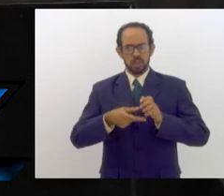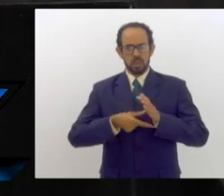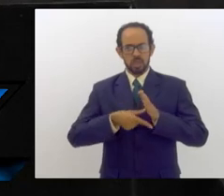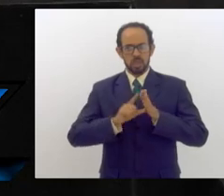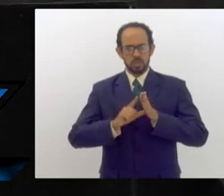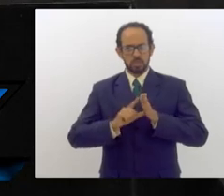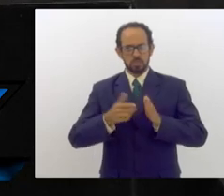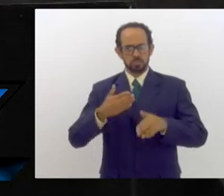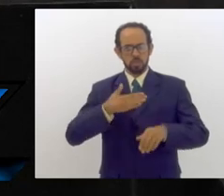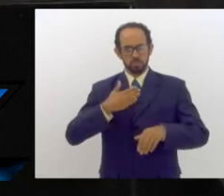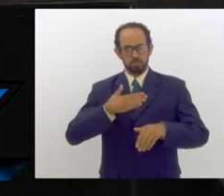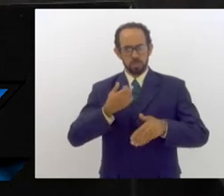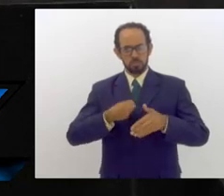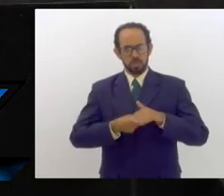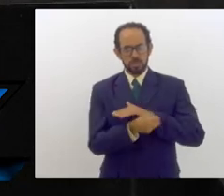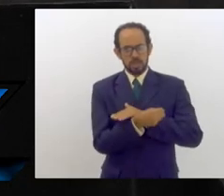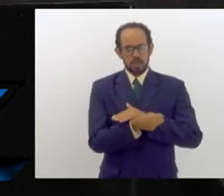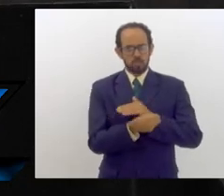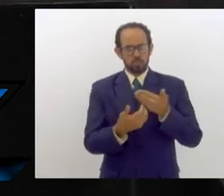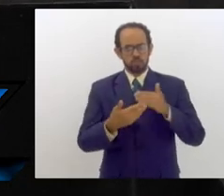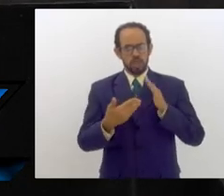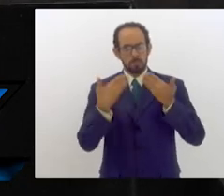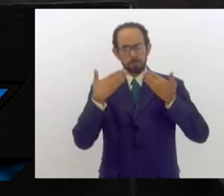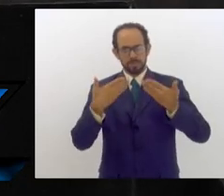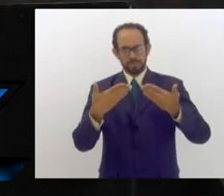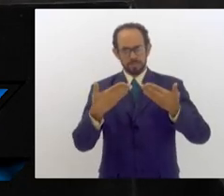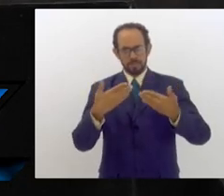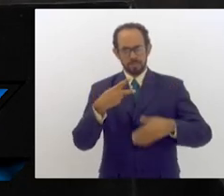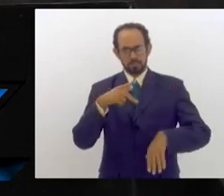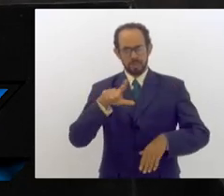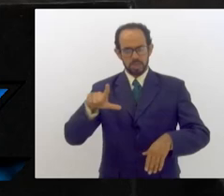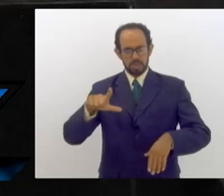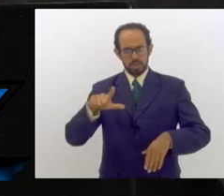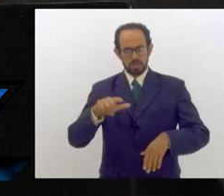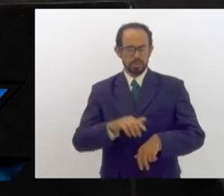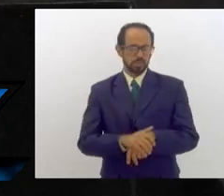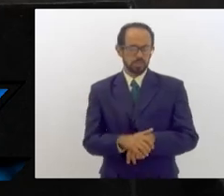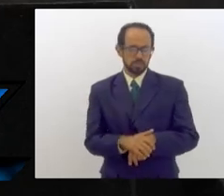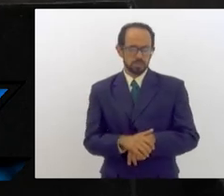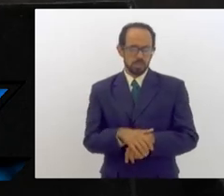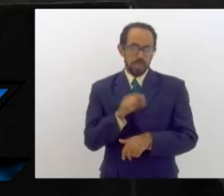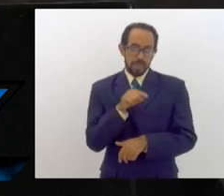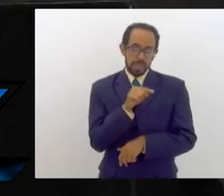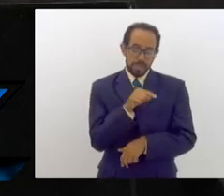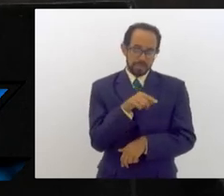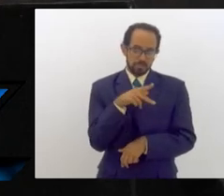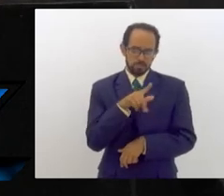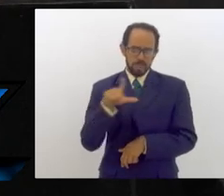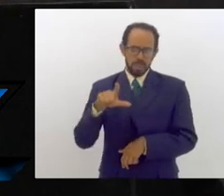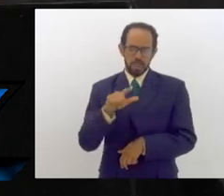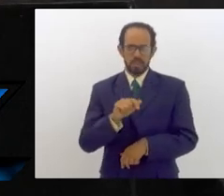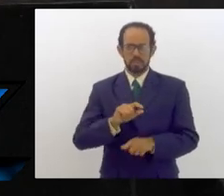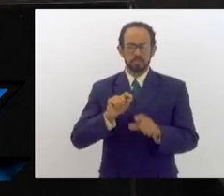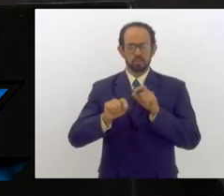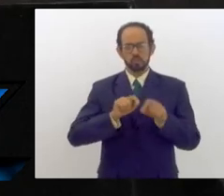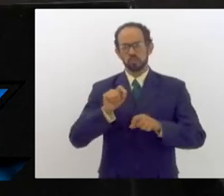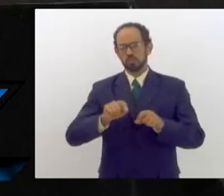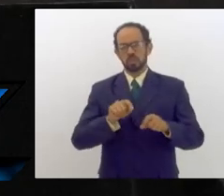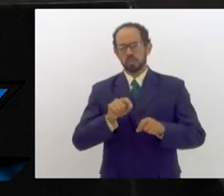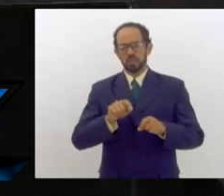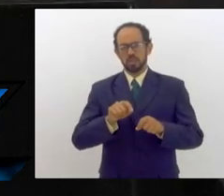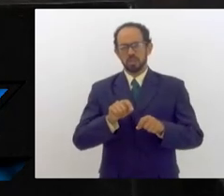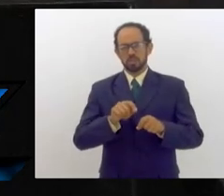mandato de apresentar esse PL esse projeto de lei que